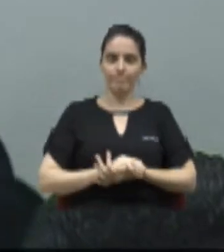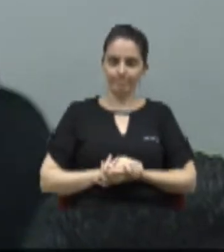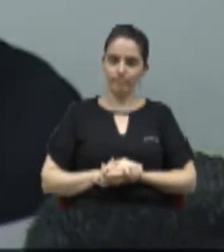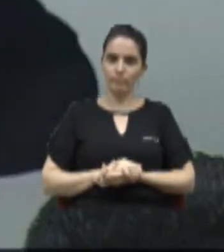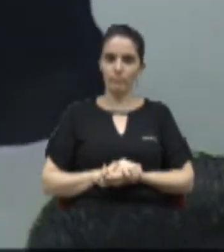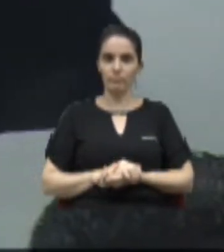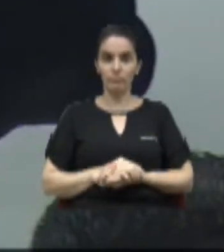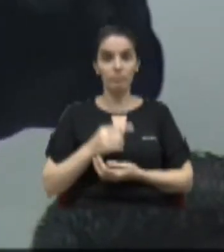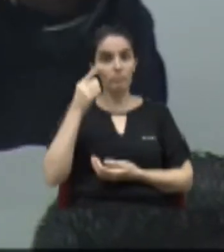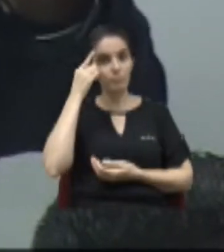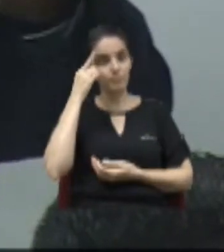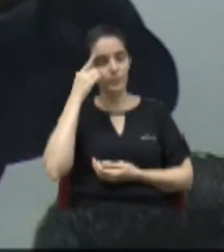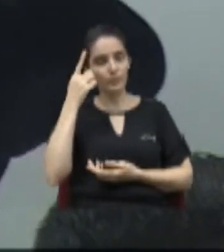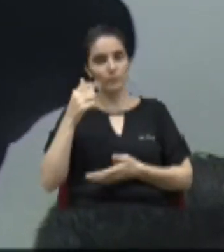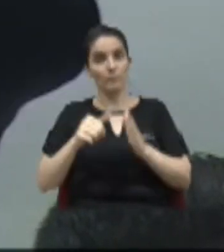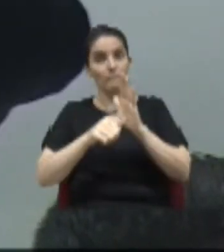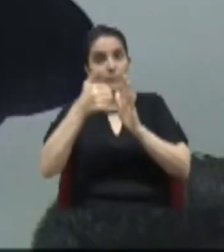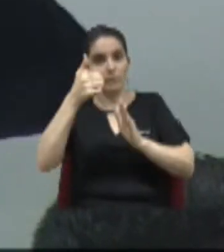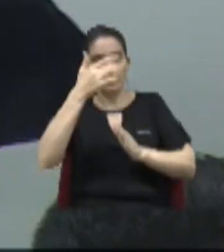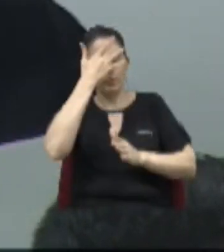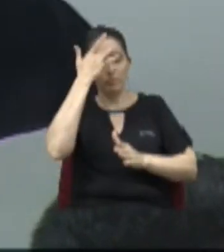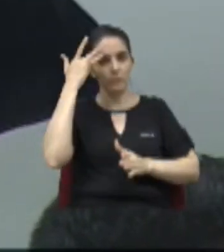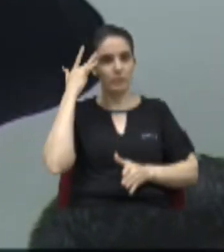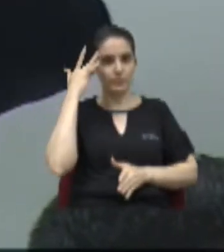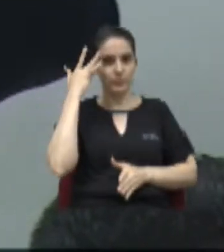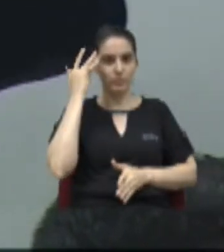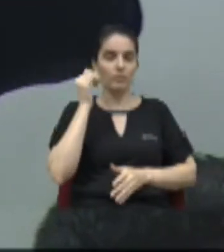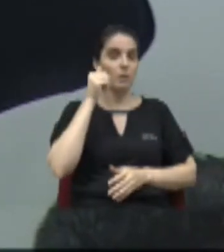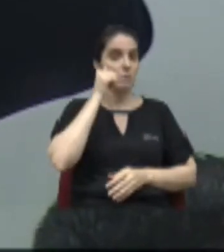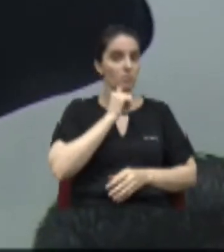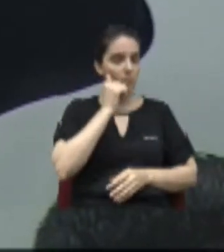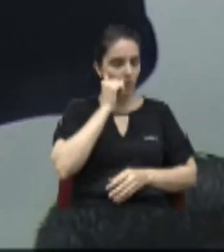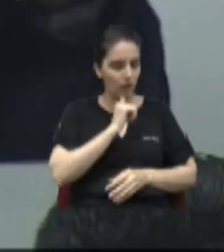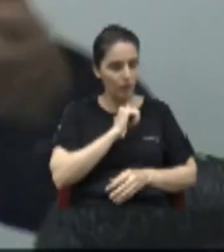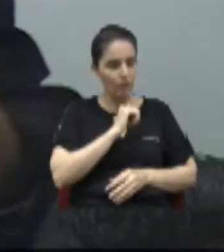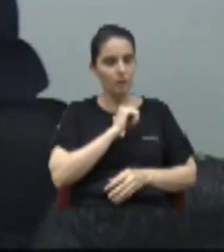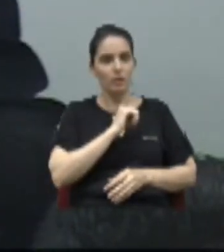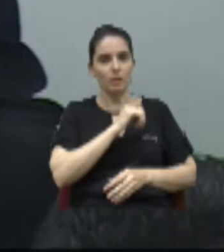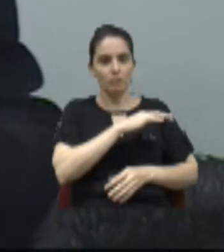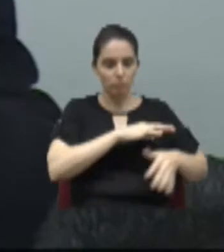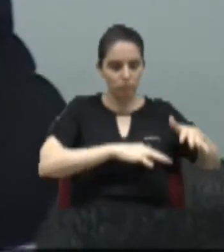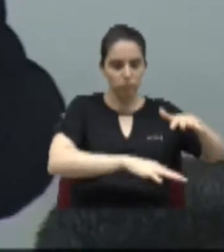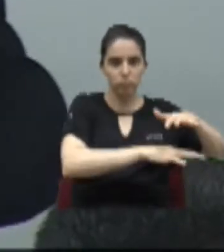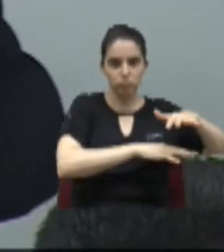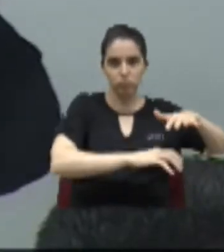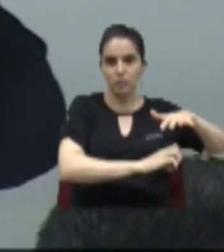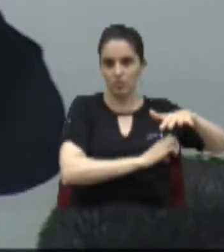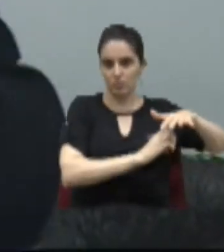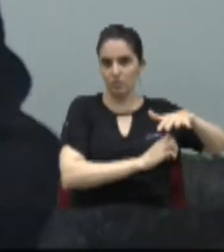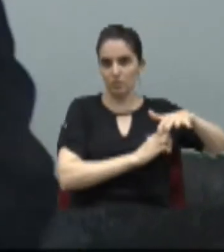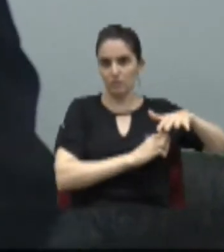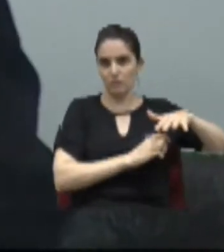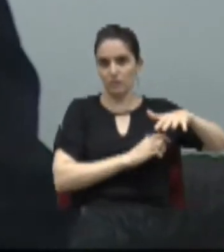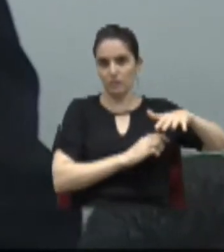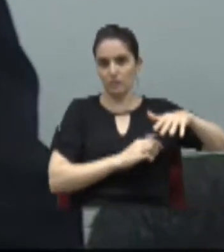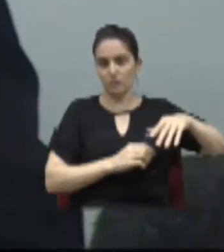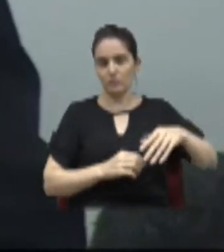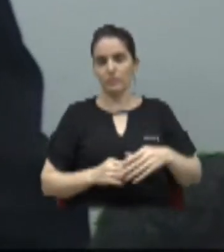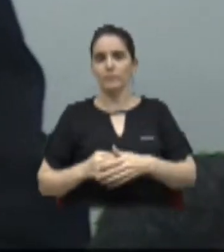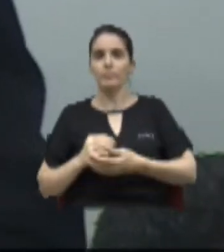pensou antes naquelas pessoas, naquelas mulheres, naquele pessoal, nos reféns, mais do que na própria